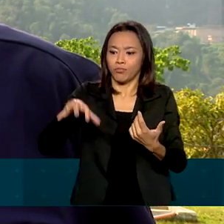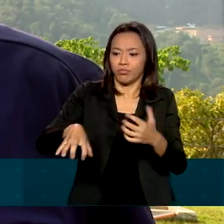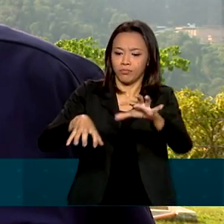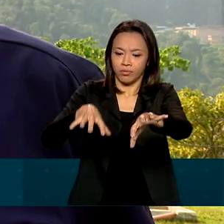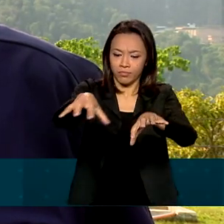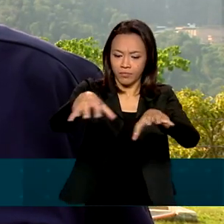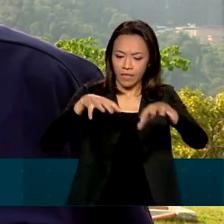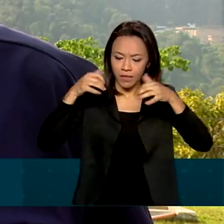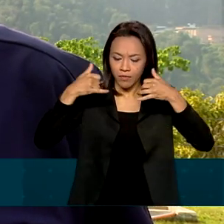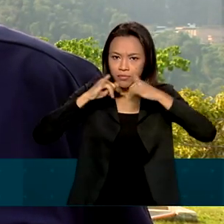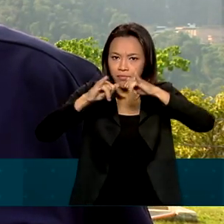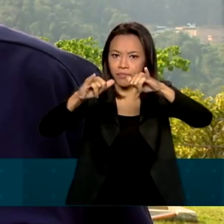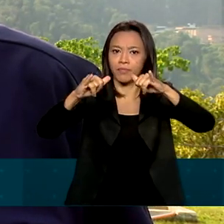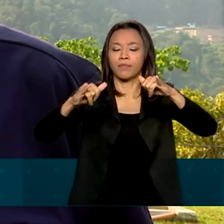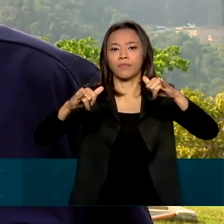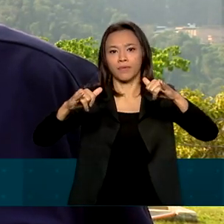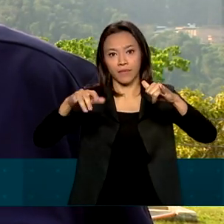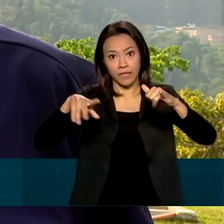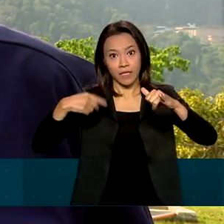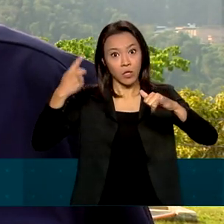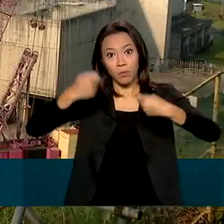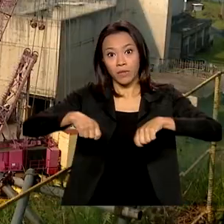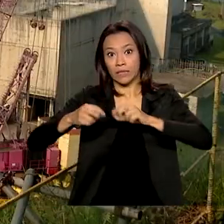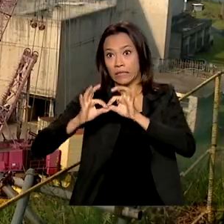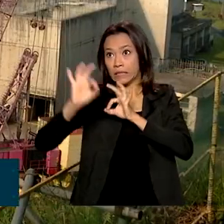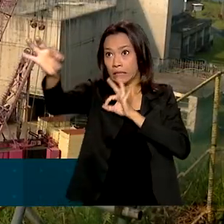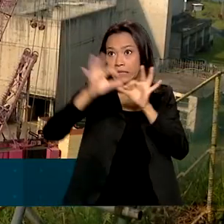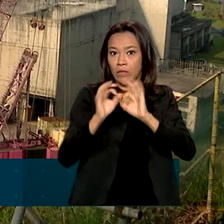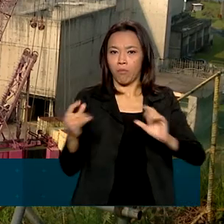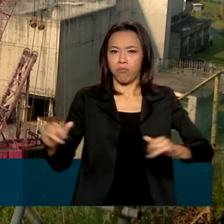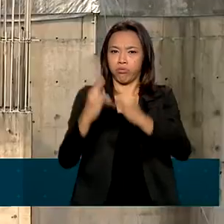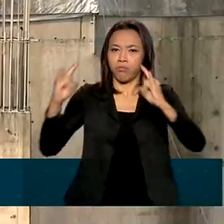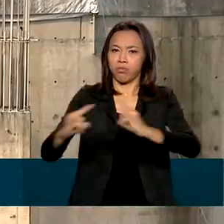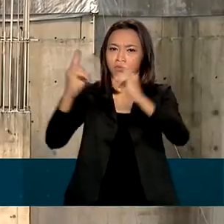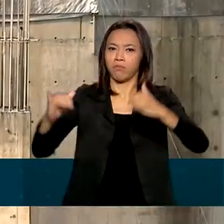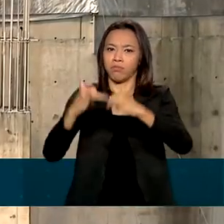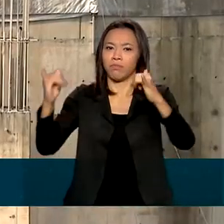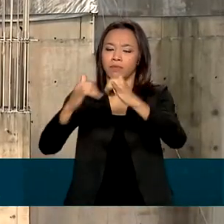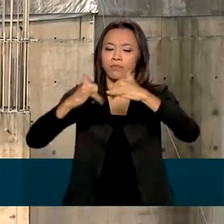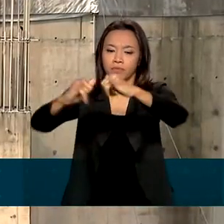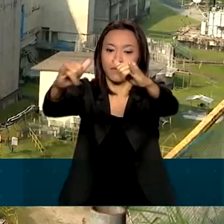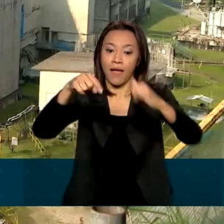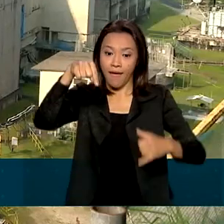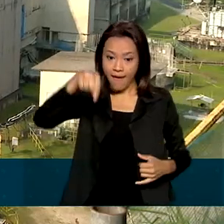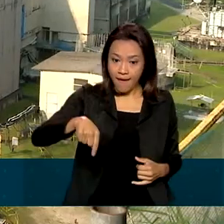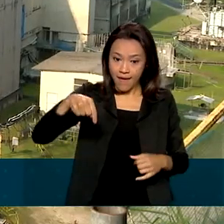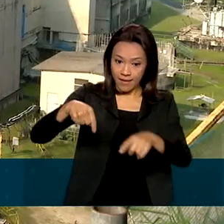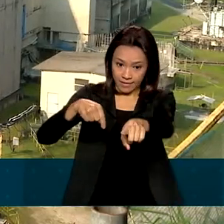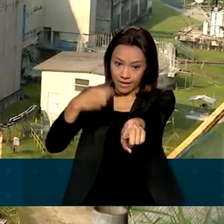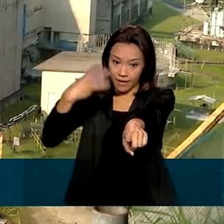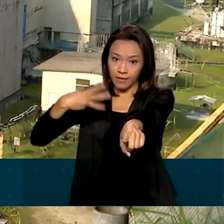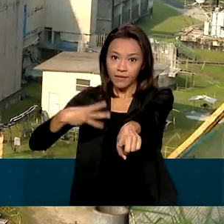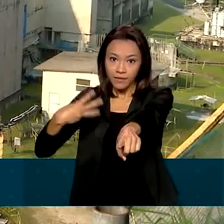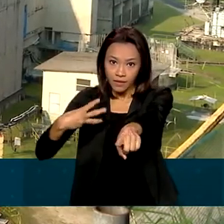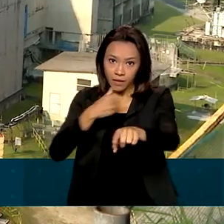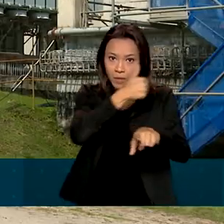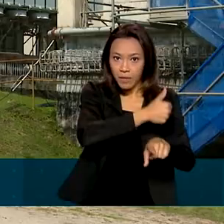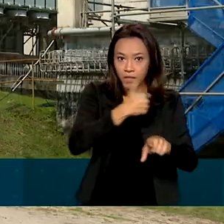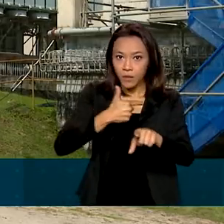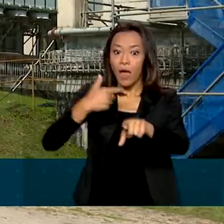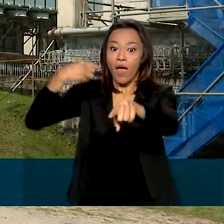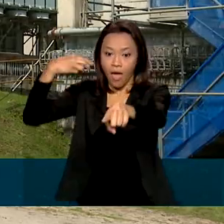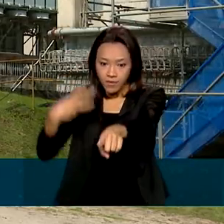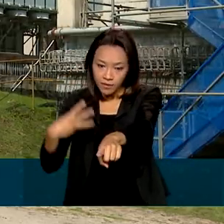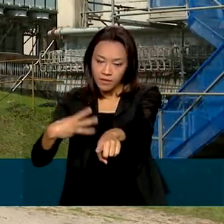seja, independendo de longas linhas de transmissão. Angra 3 será a terceira usina da central nuclear Almirante Álvaro